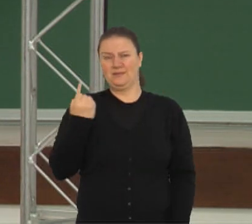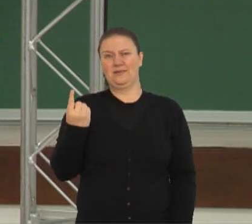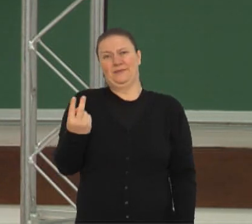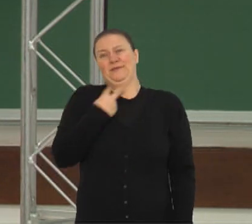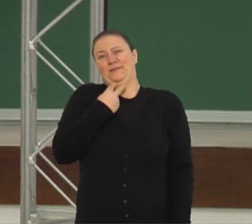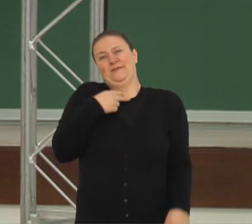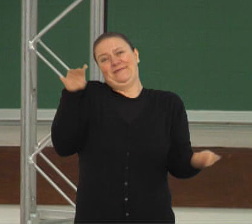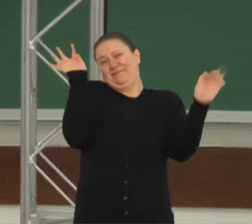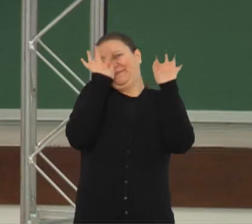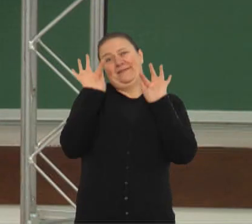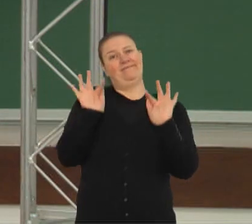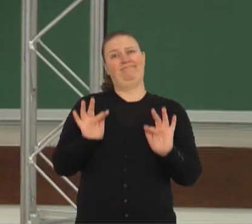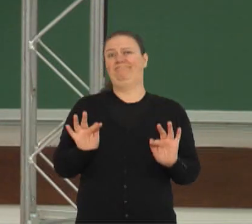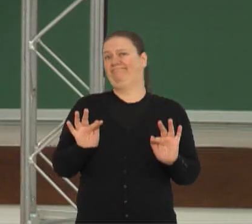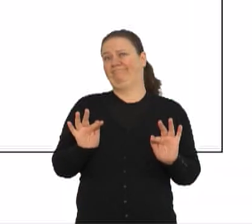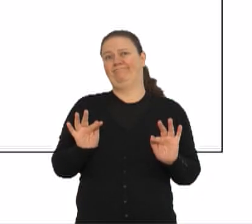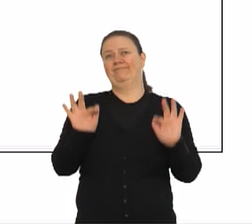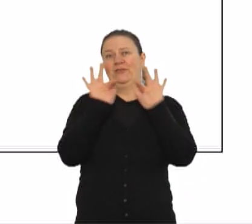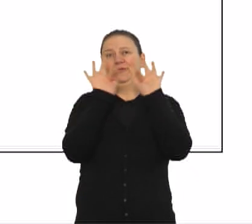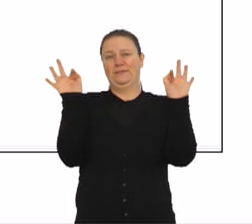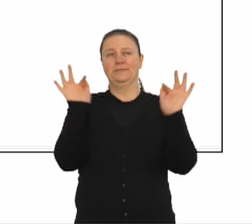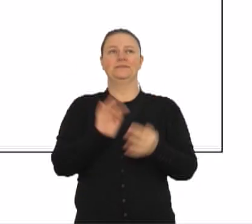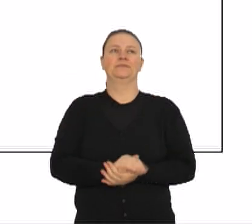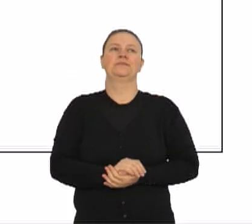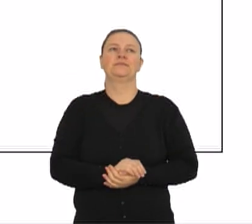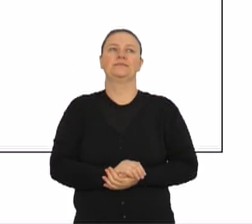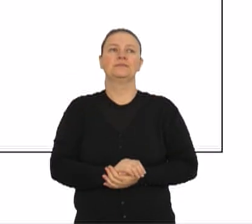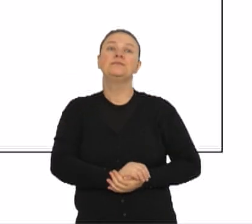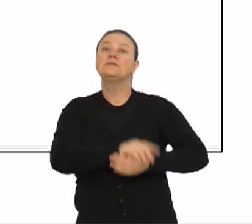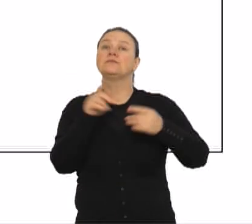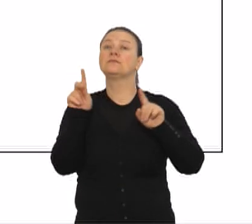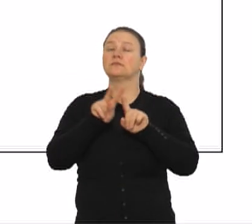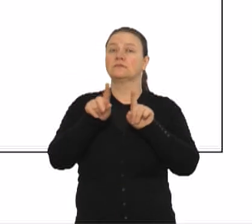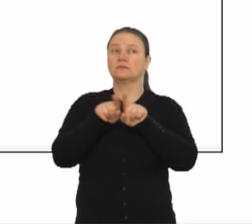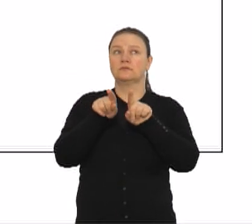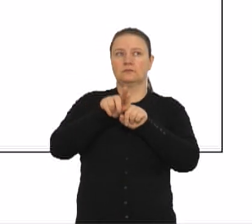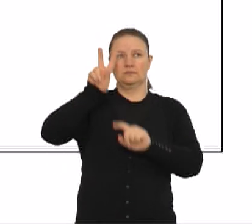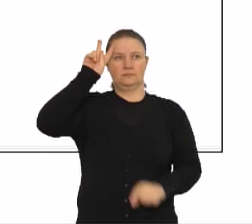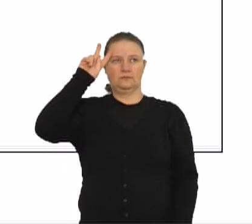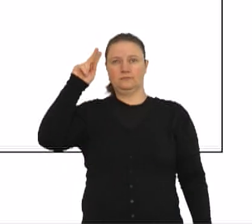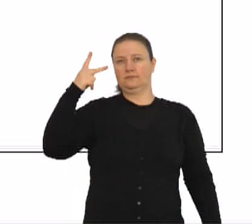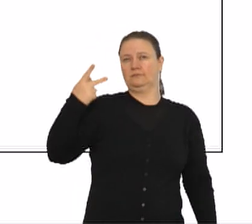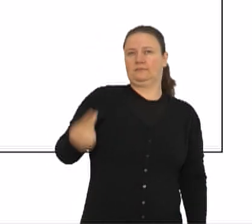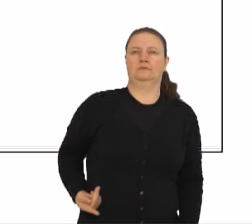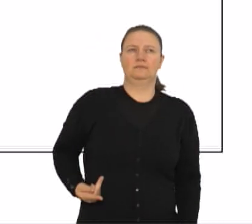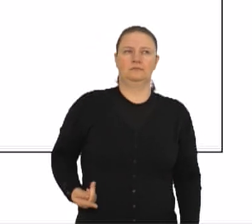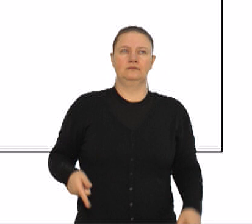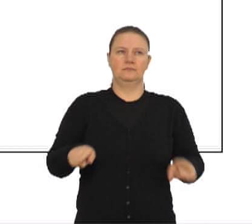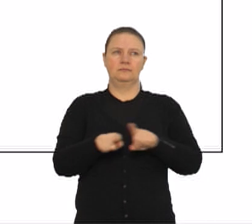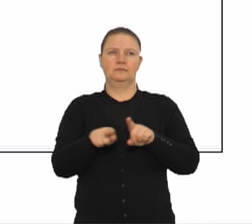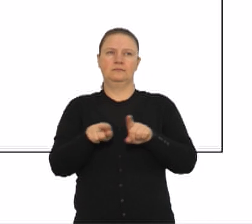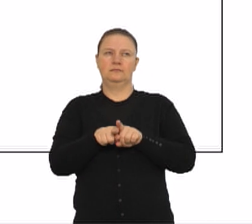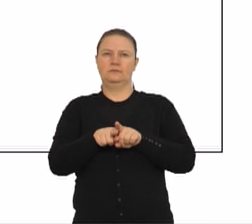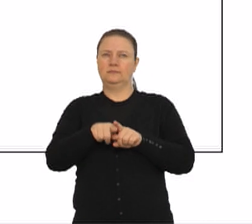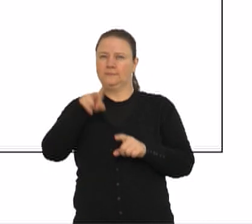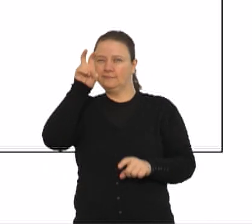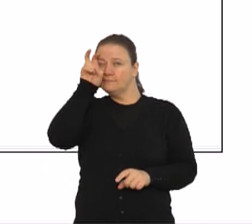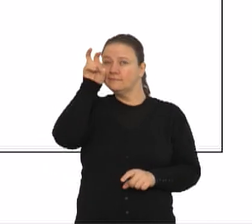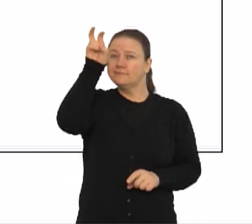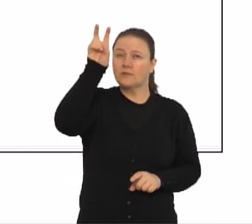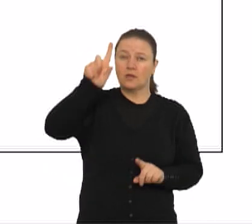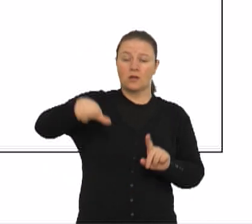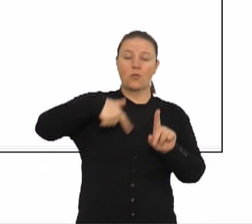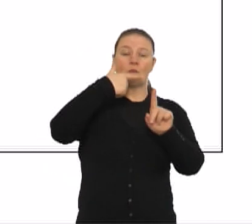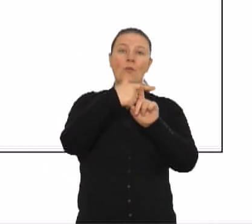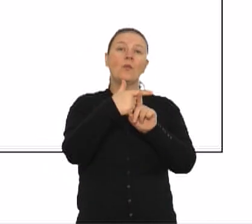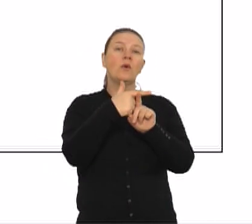As obras de Aristóteles principal é a Ética Nicômaco, a virtude, a inteligência mais a força, caminho do